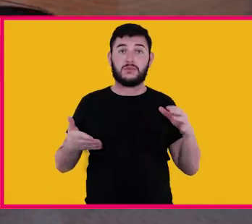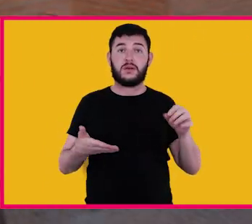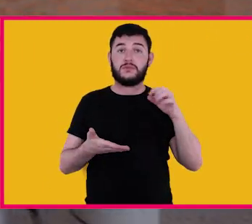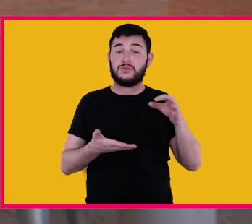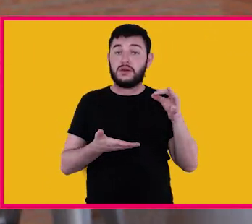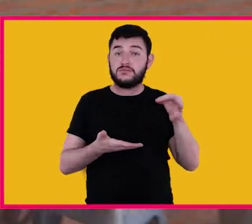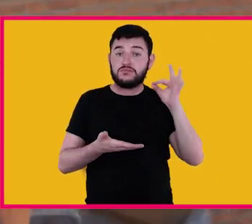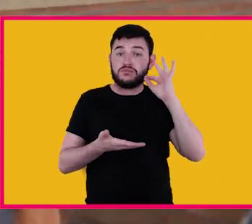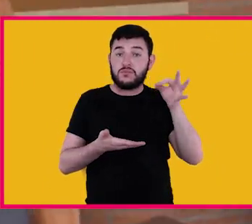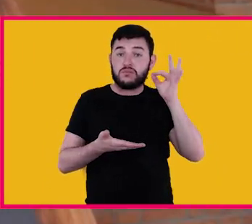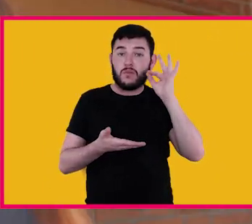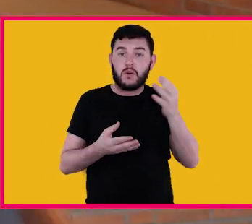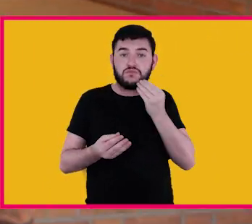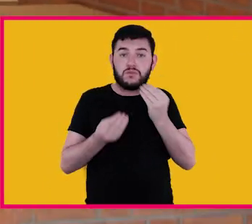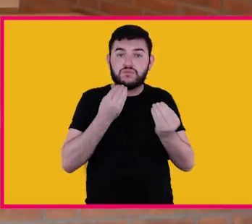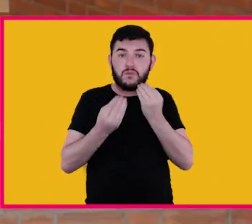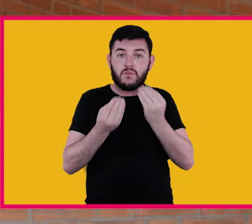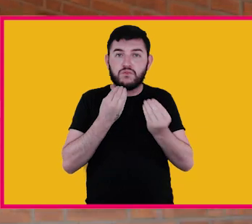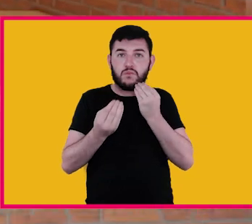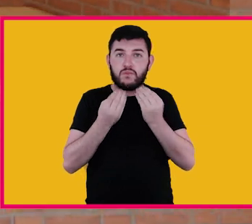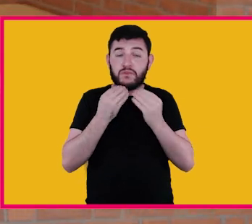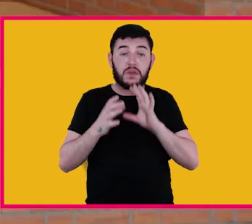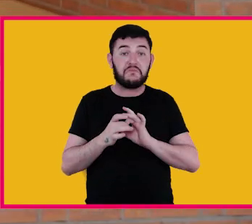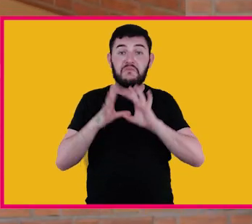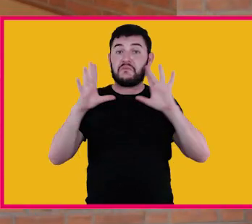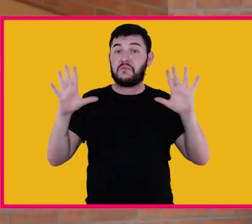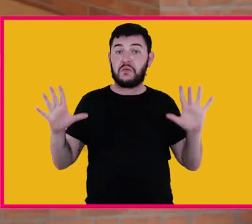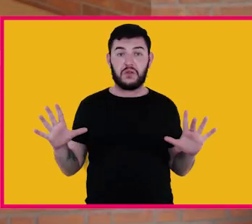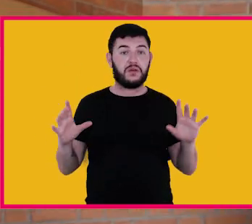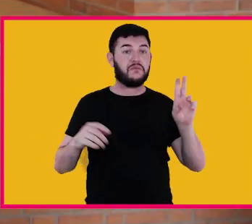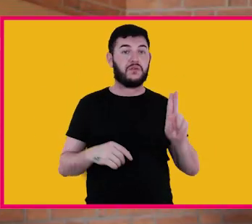Um espaço aberto a todos.